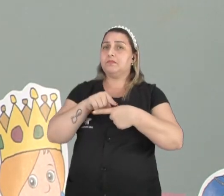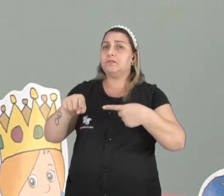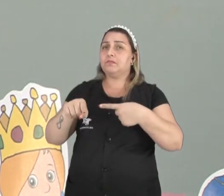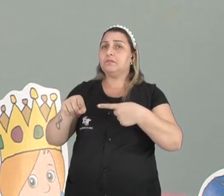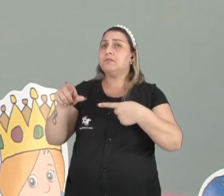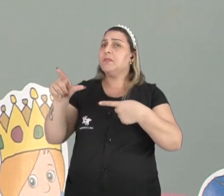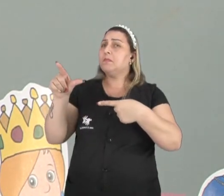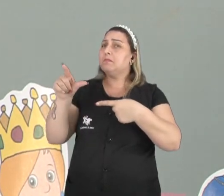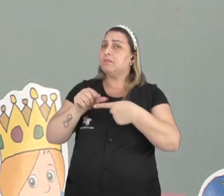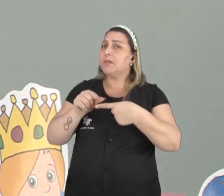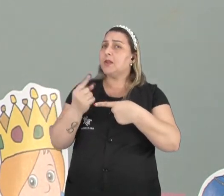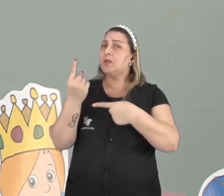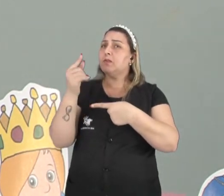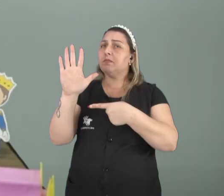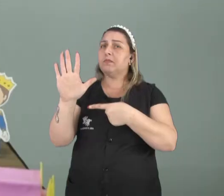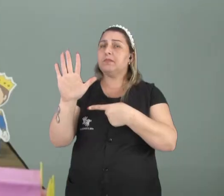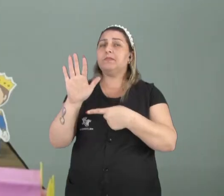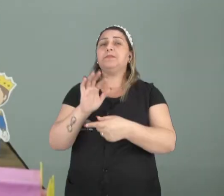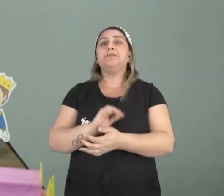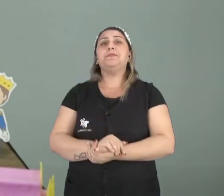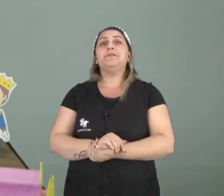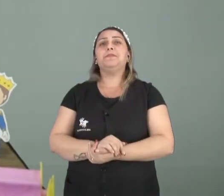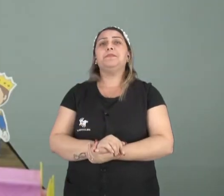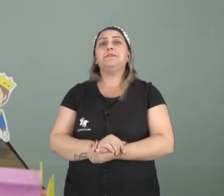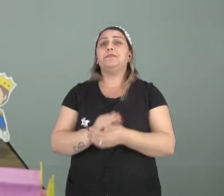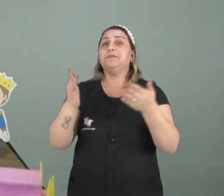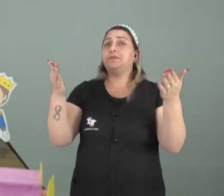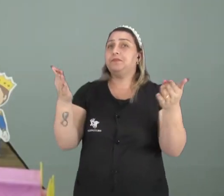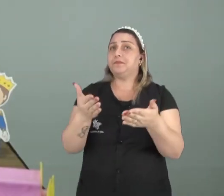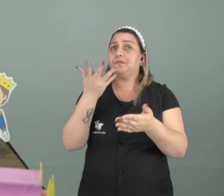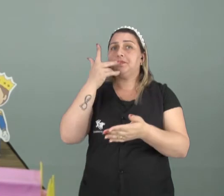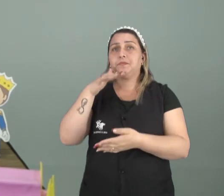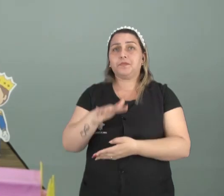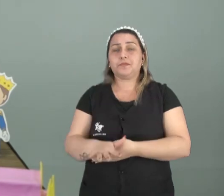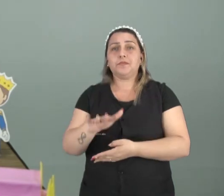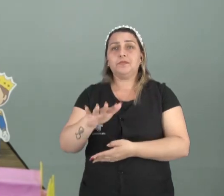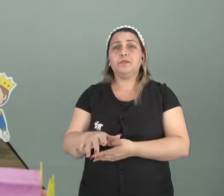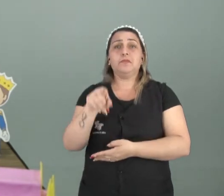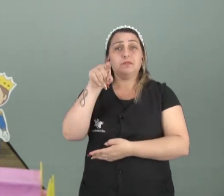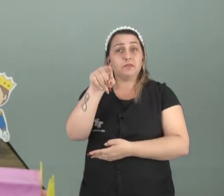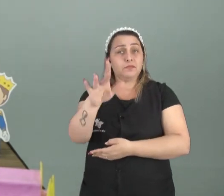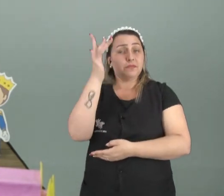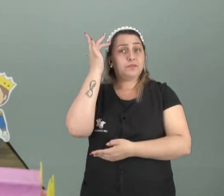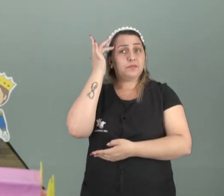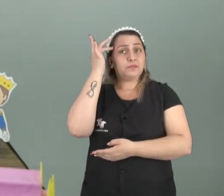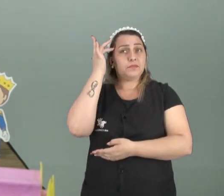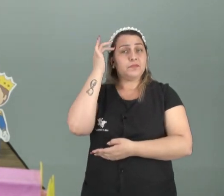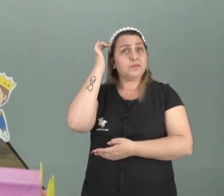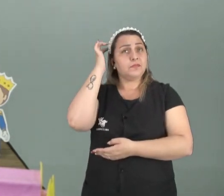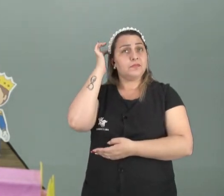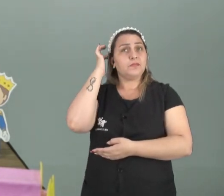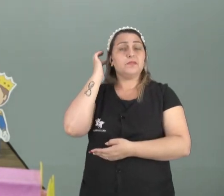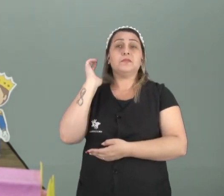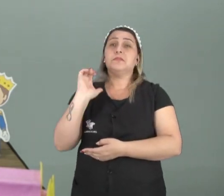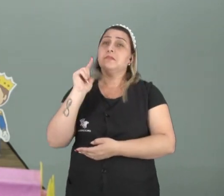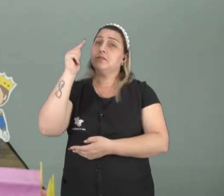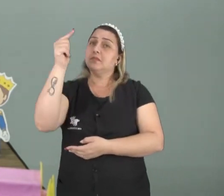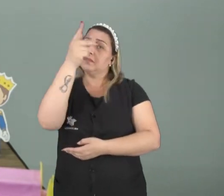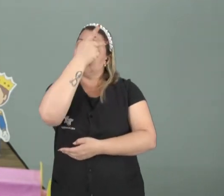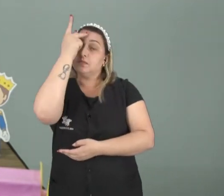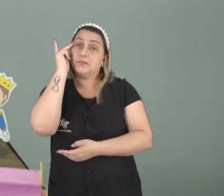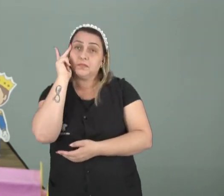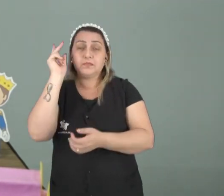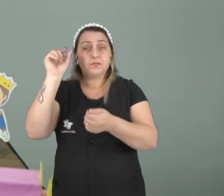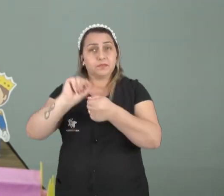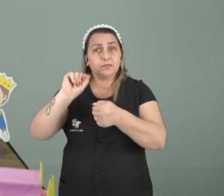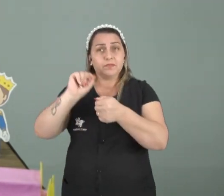aqui menos que 1 palmo. Agora, crianças, vocês acham que se uma outra pessoa